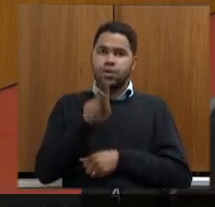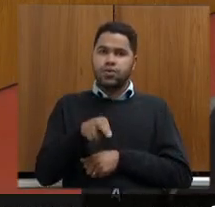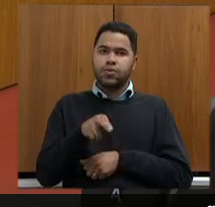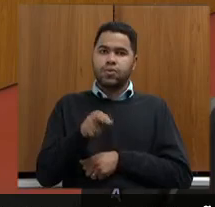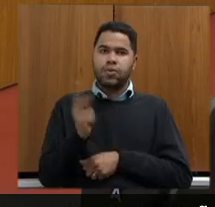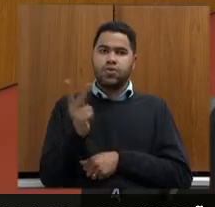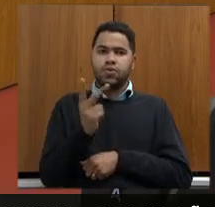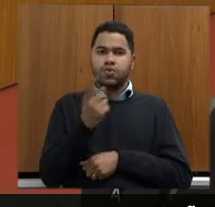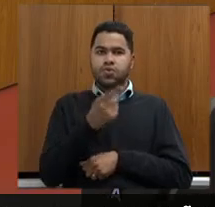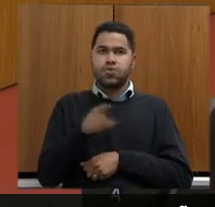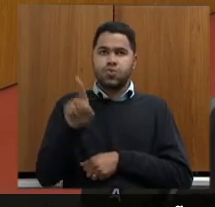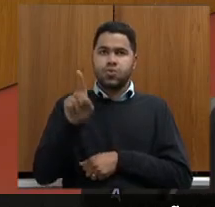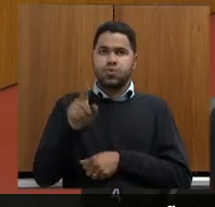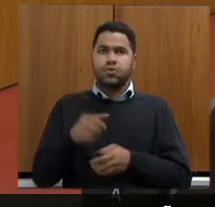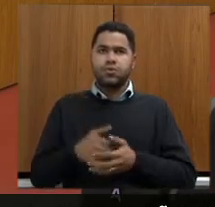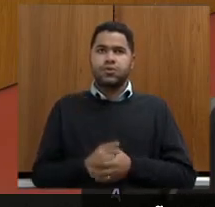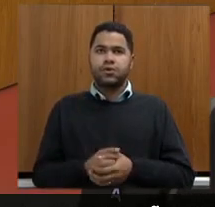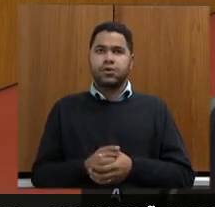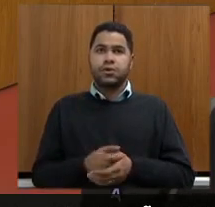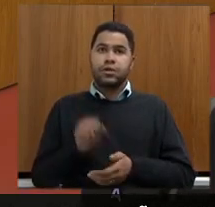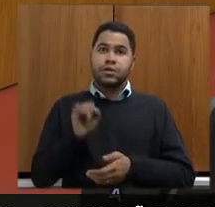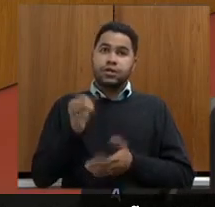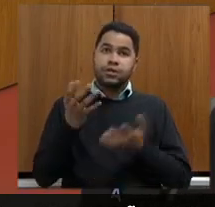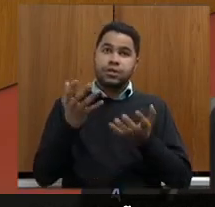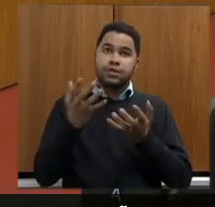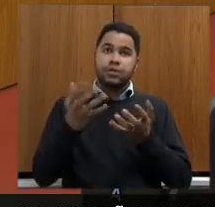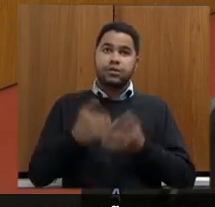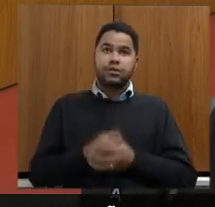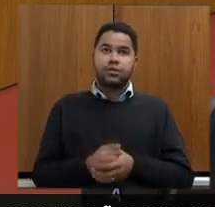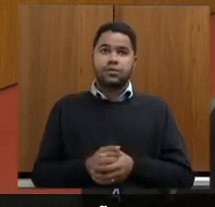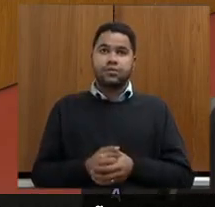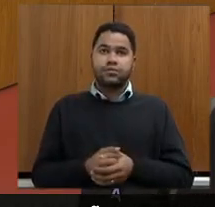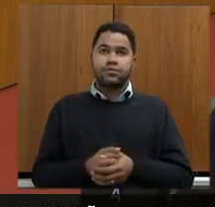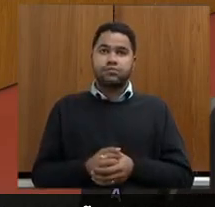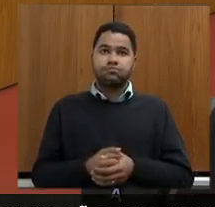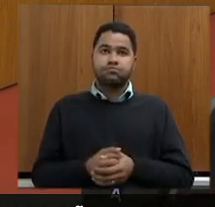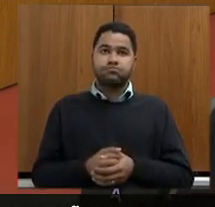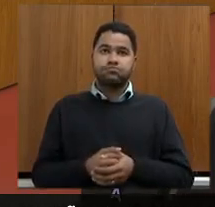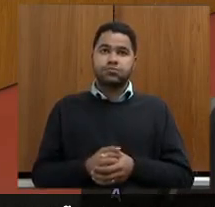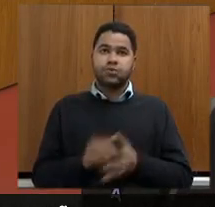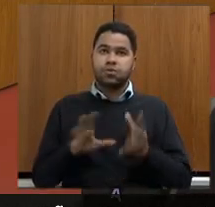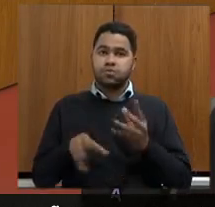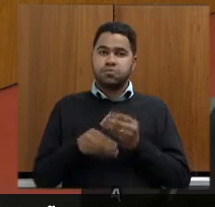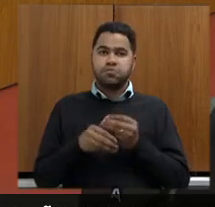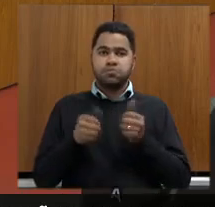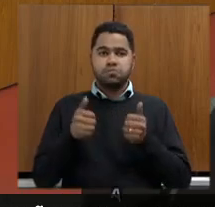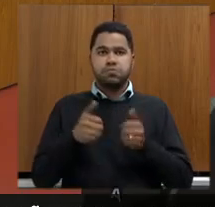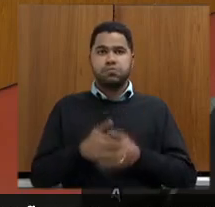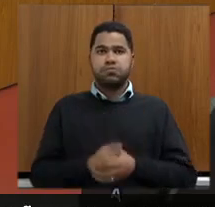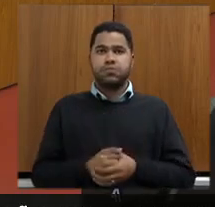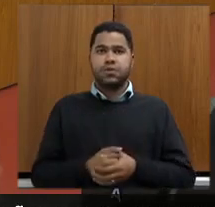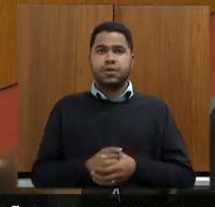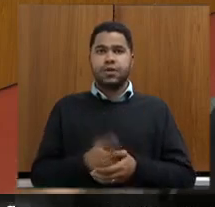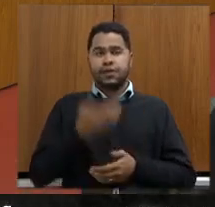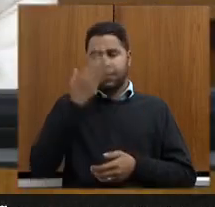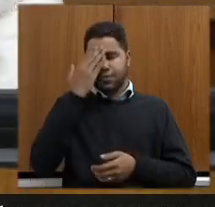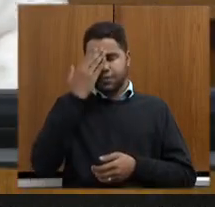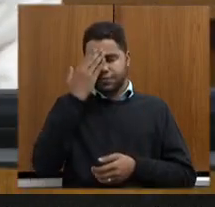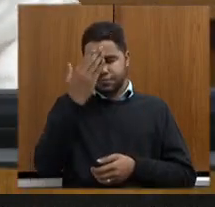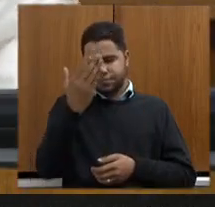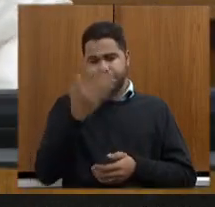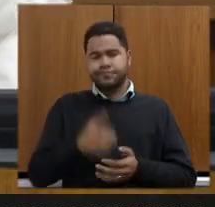aos dois últimos oradores Se quiserem fazer também o os considerados nacionais por favor muito